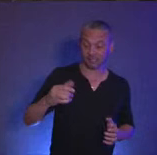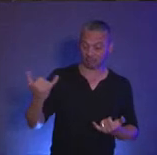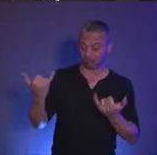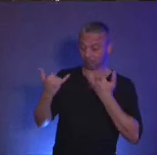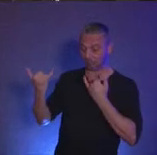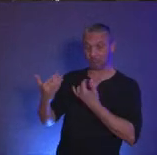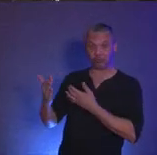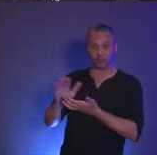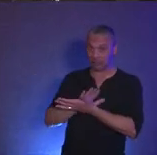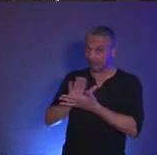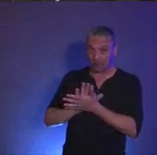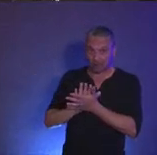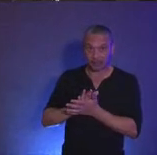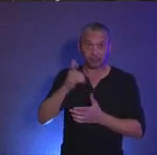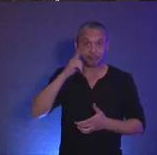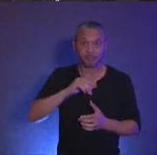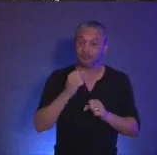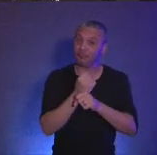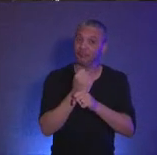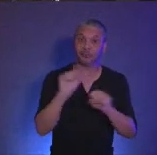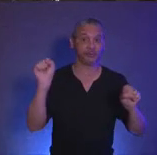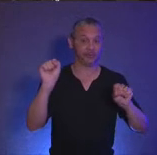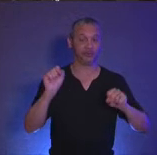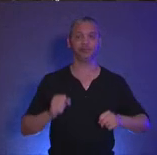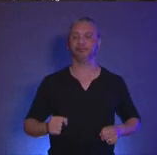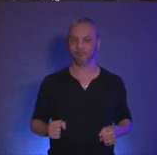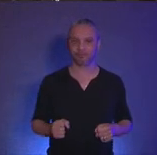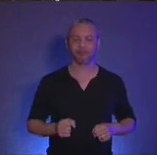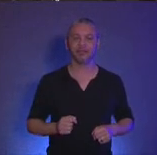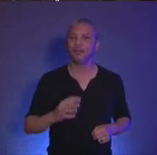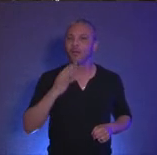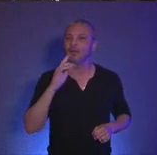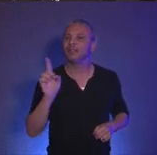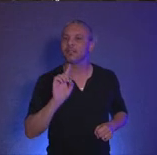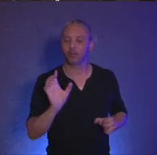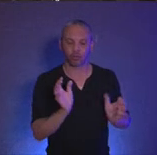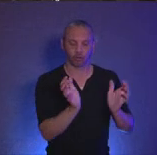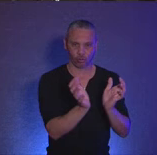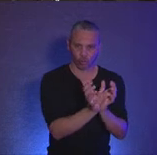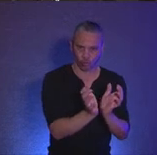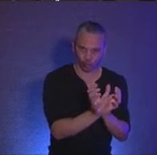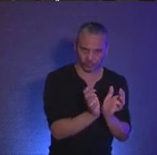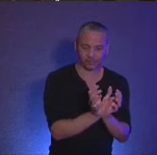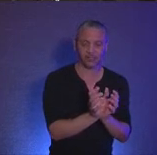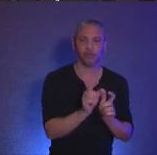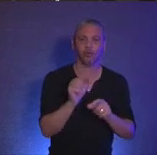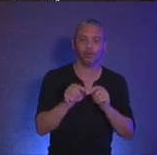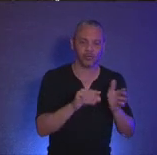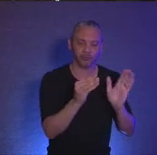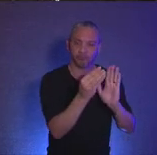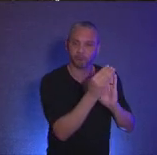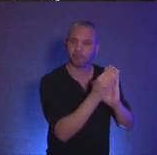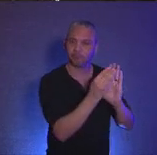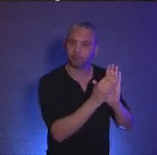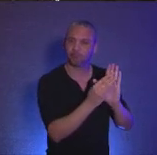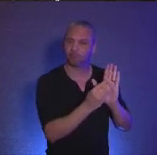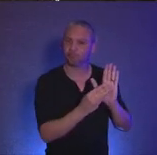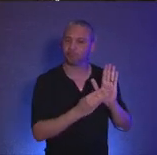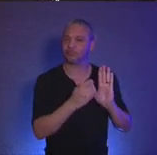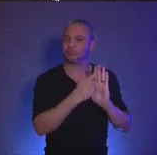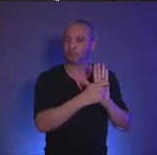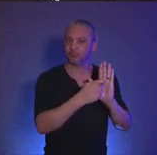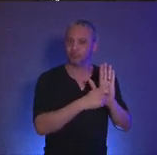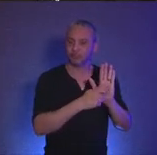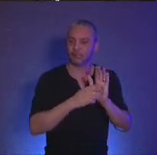teria os dados, né, que a gente utilizou no mapa. Para quem não conhece, né, a comissão ela faz um registro, né, em catálogos